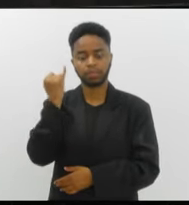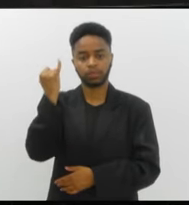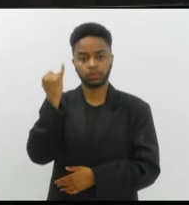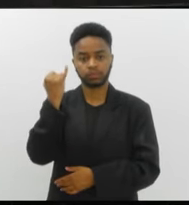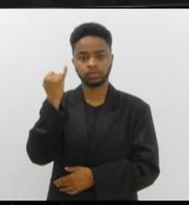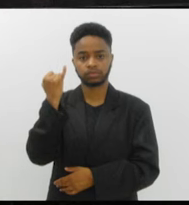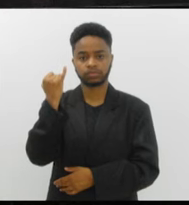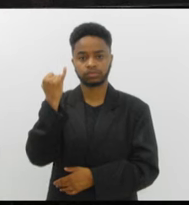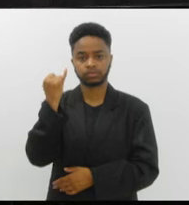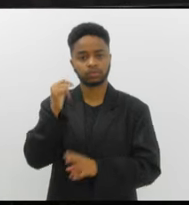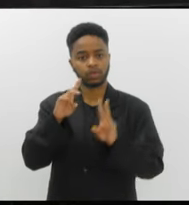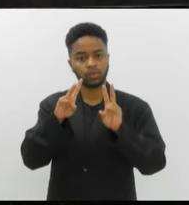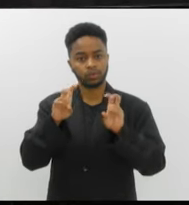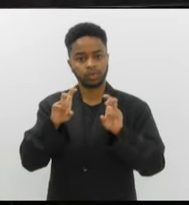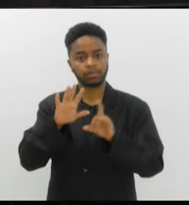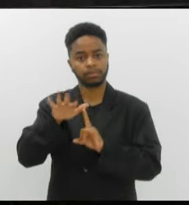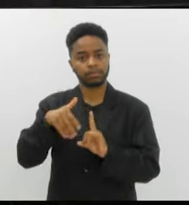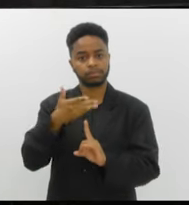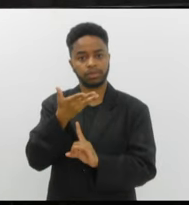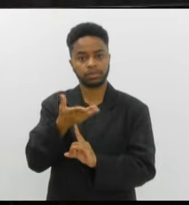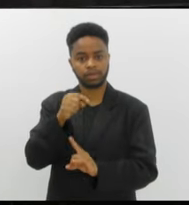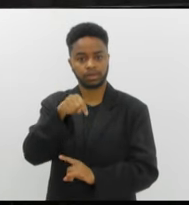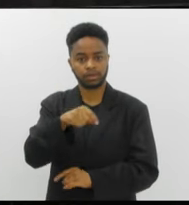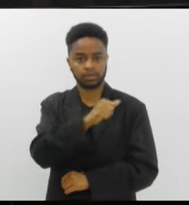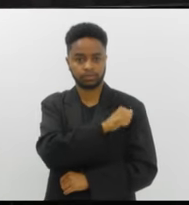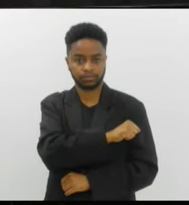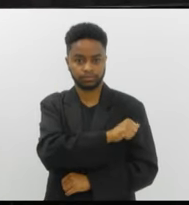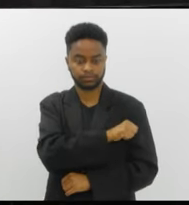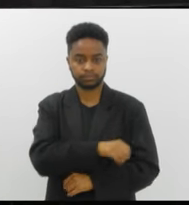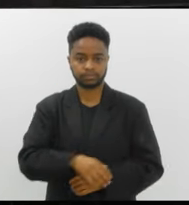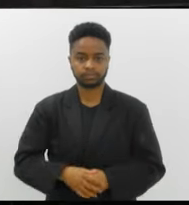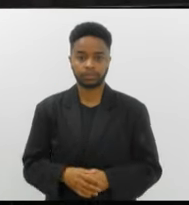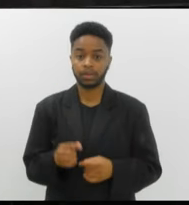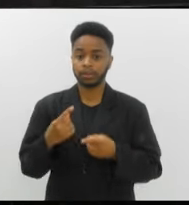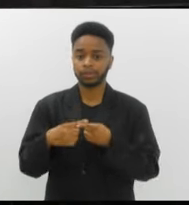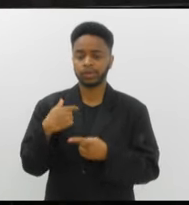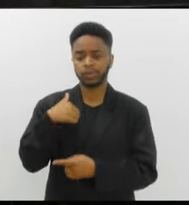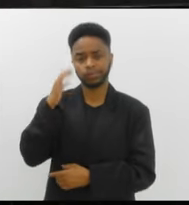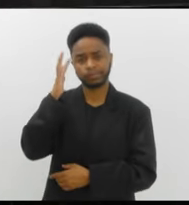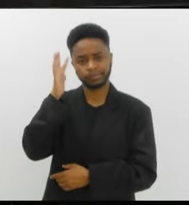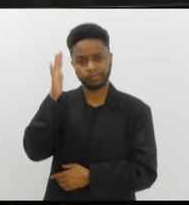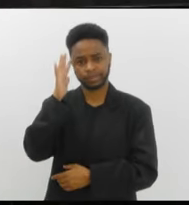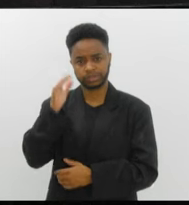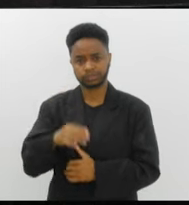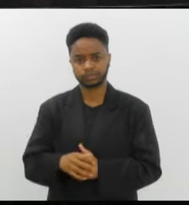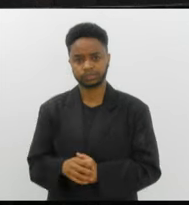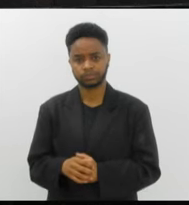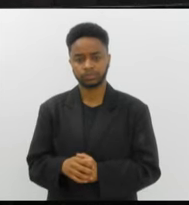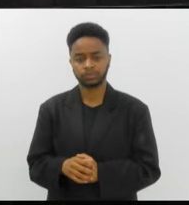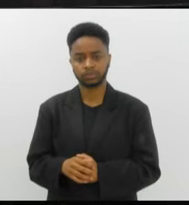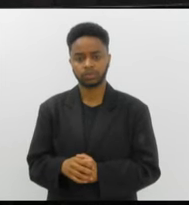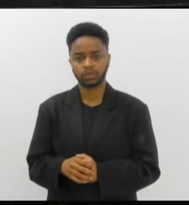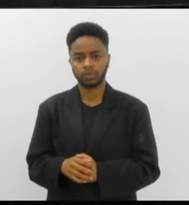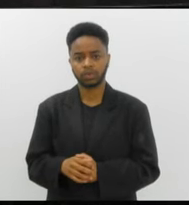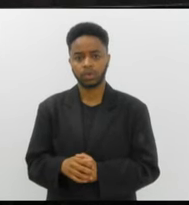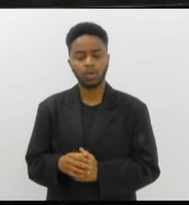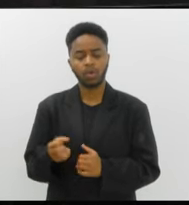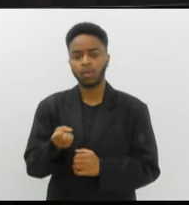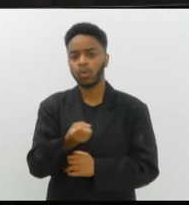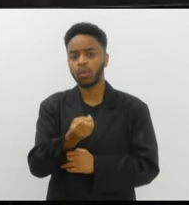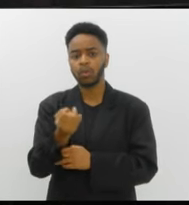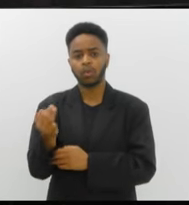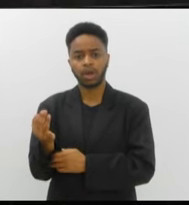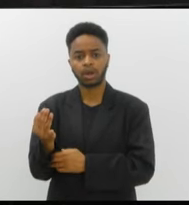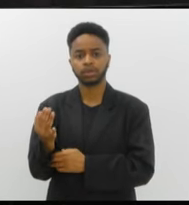a questão ambiental do nosso Estado. Eu me pergunto, qual é o volume de recursos